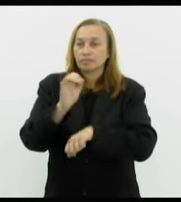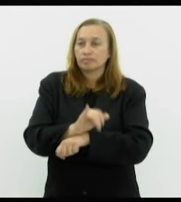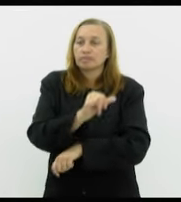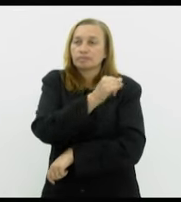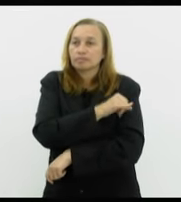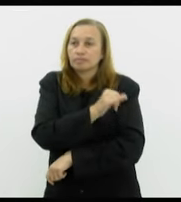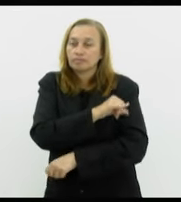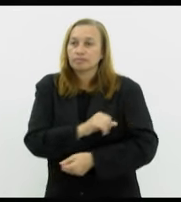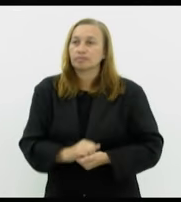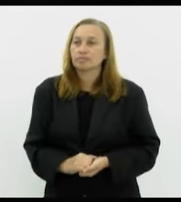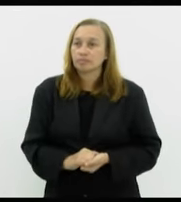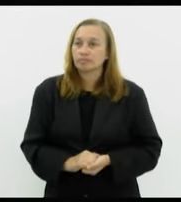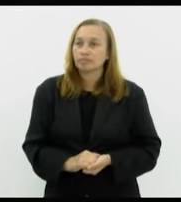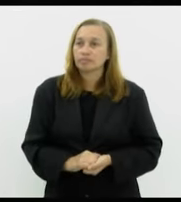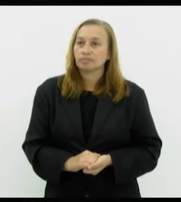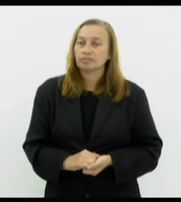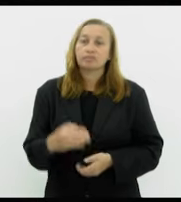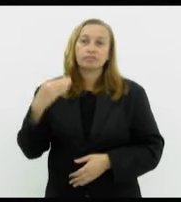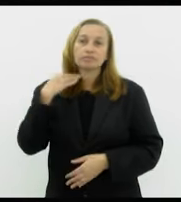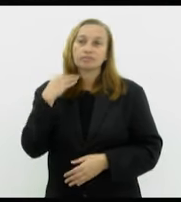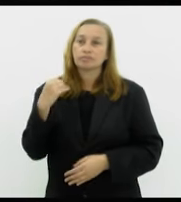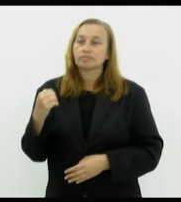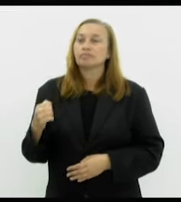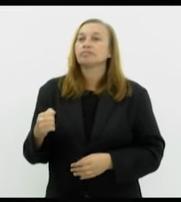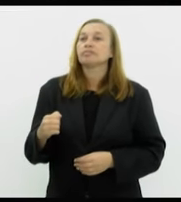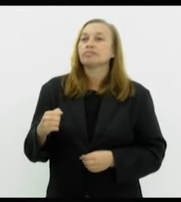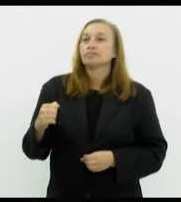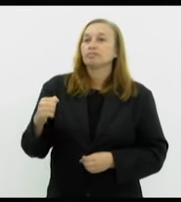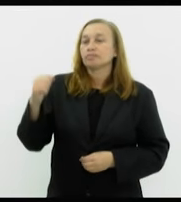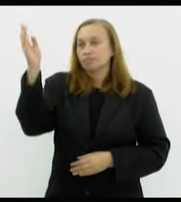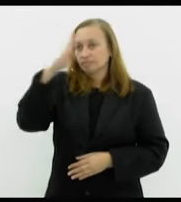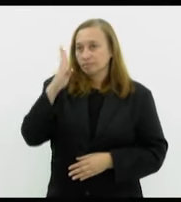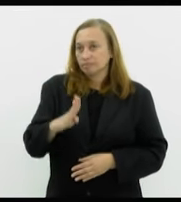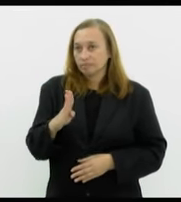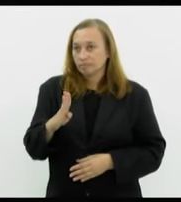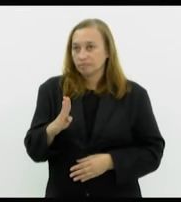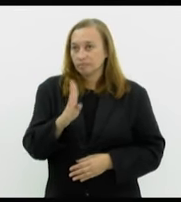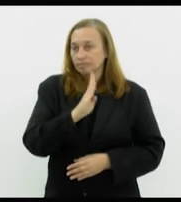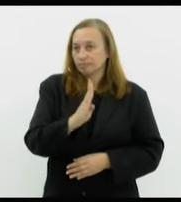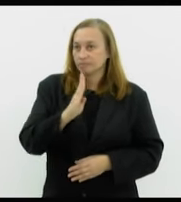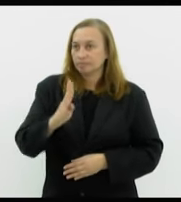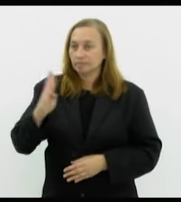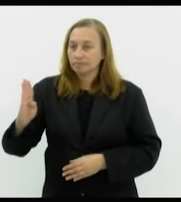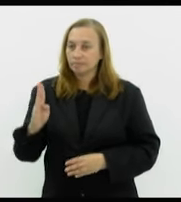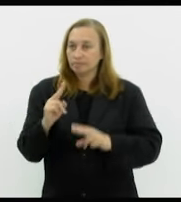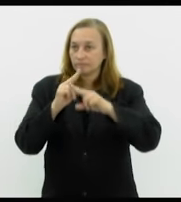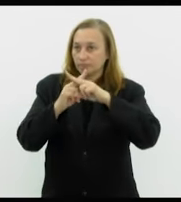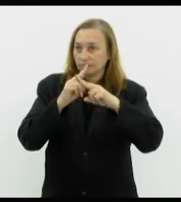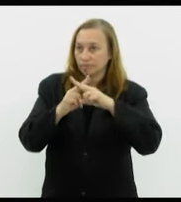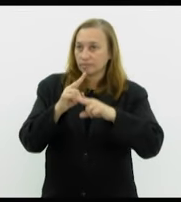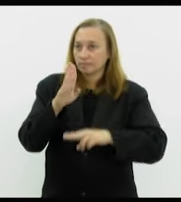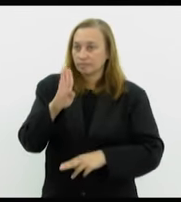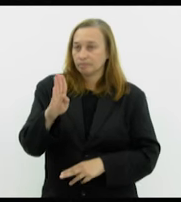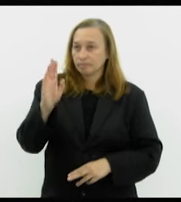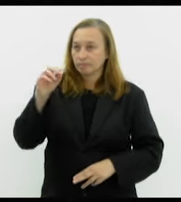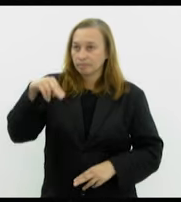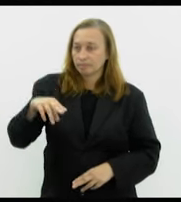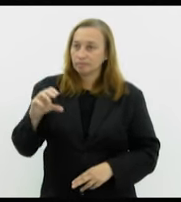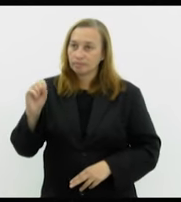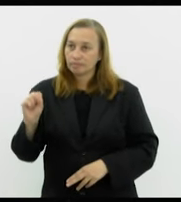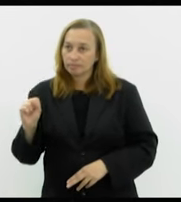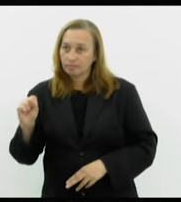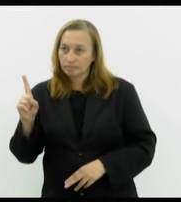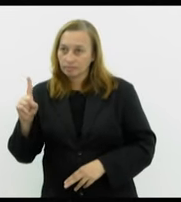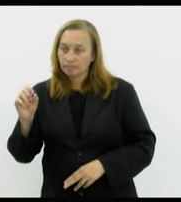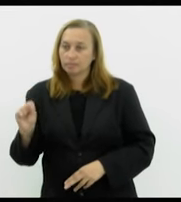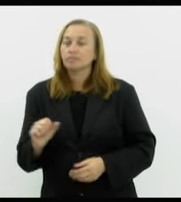do Rio de Janeiro, através do Banco do Brasil, através da Caixa Econômica Federal, através do BNDES. Então,